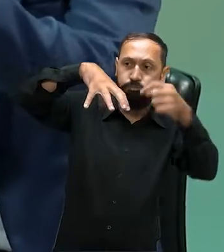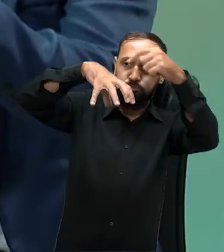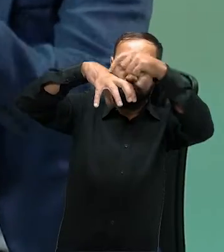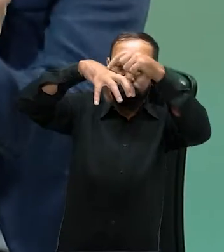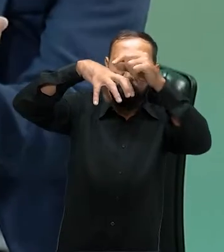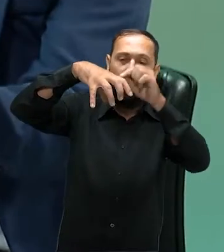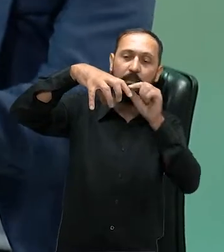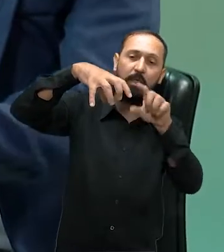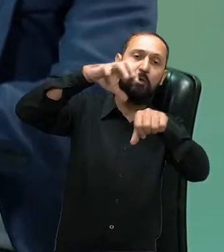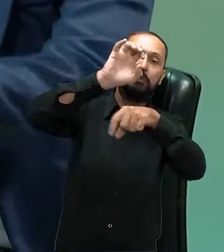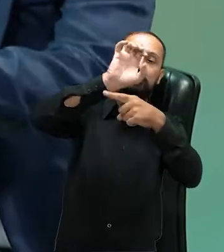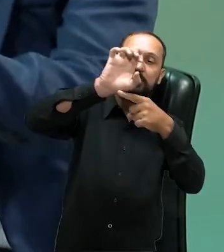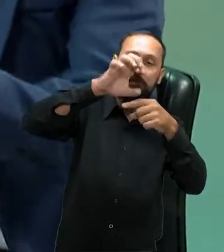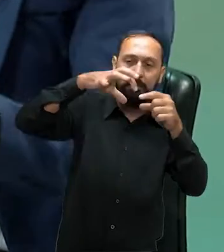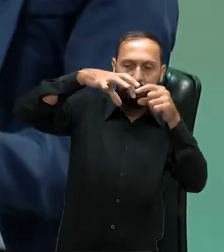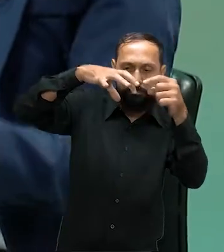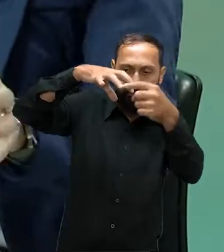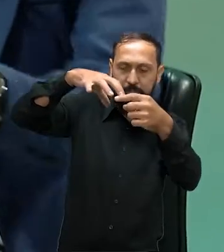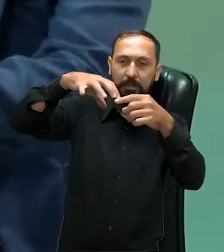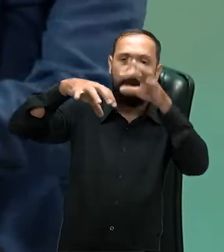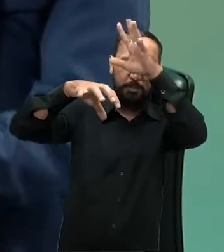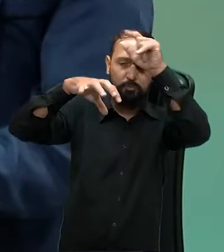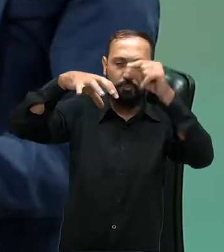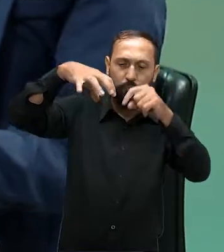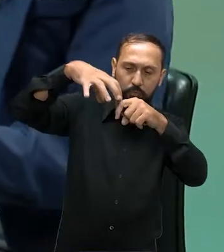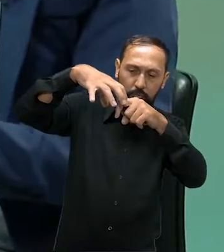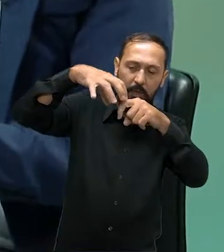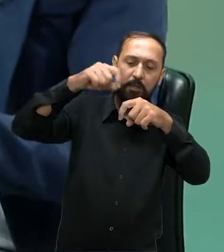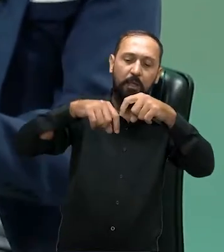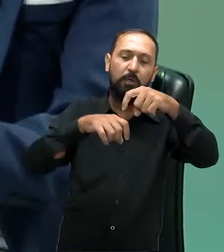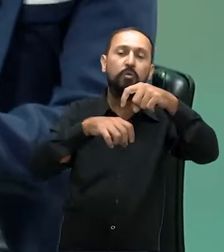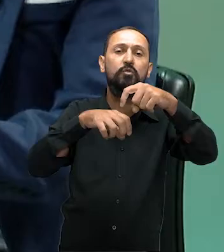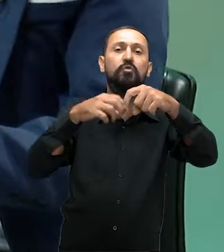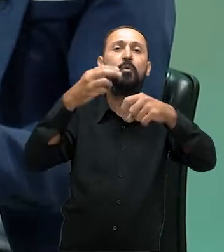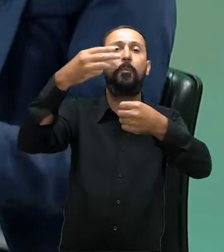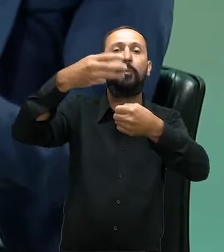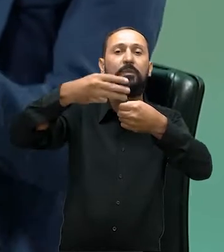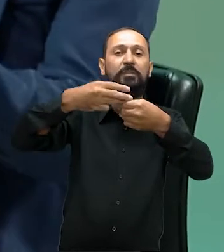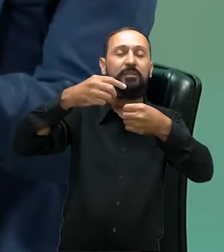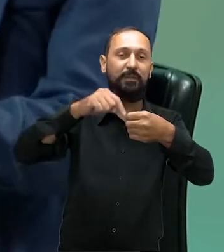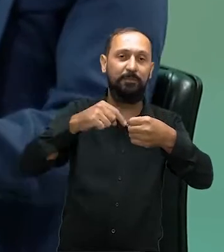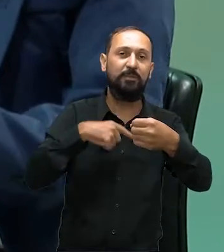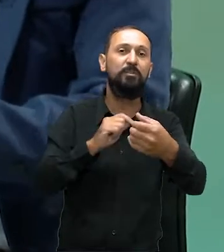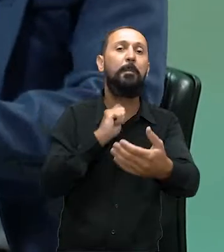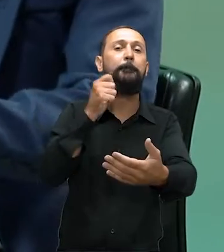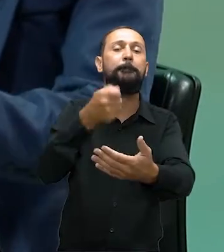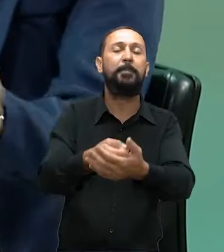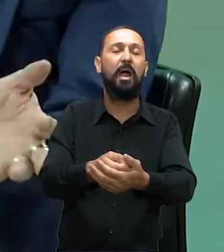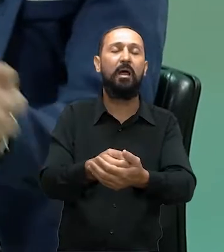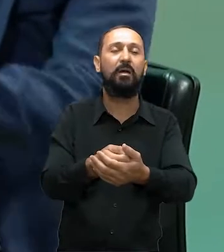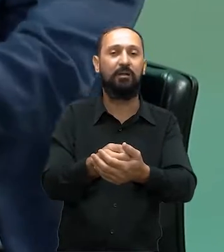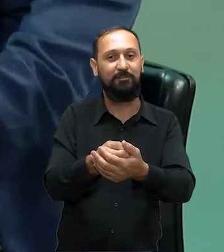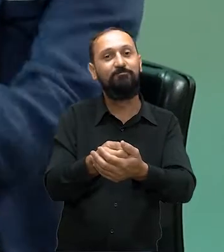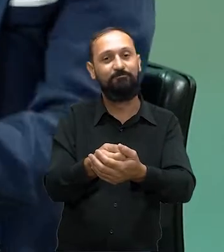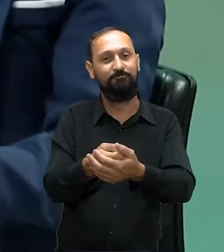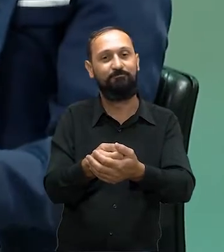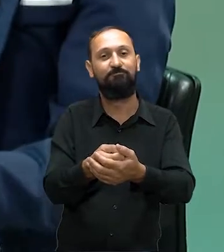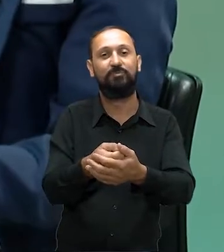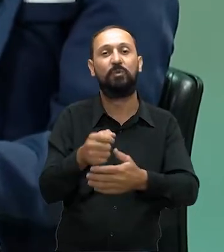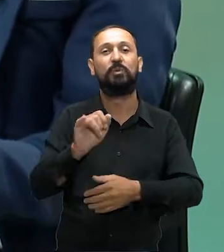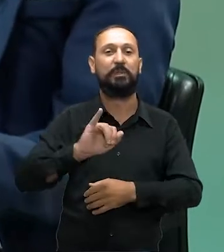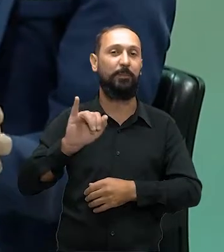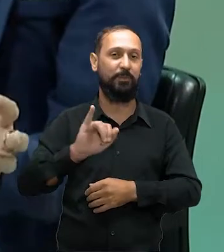depois você vem os estados, Mato Grosso do Sul, depois Campo Grande, onde nós estamos, onde a gente mora, onde a gente paga os tributos